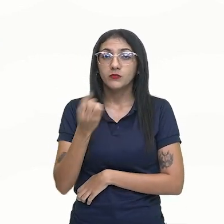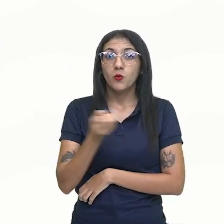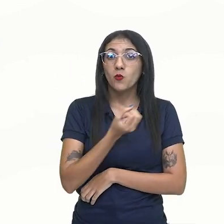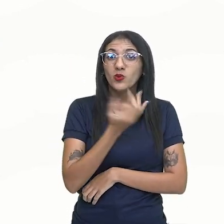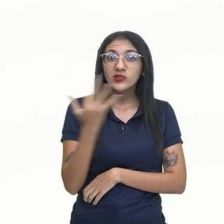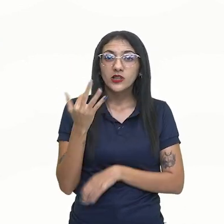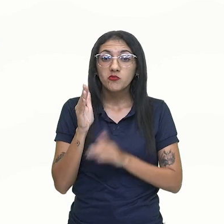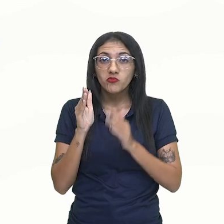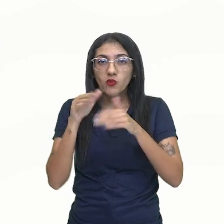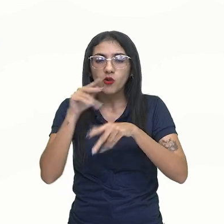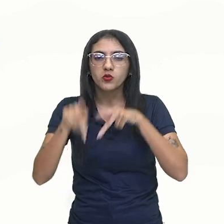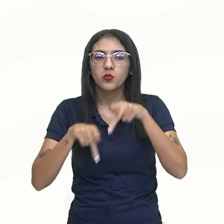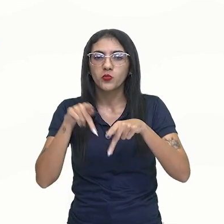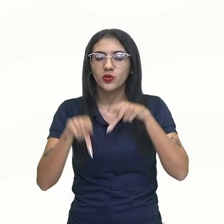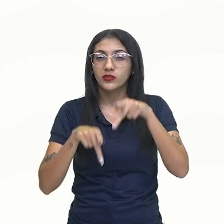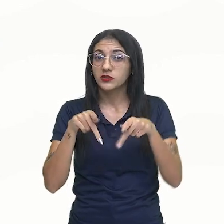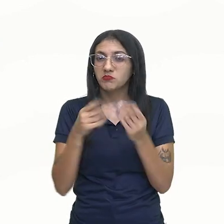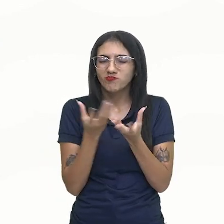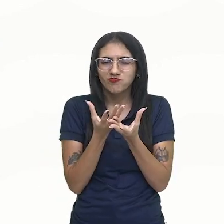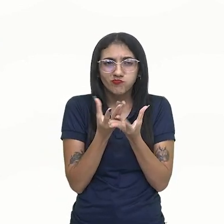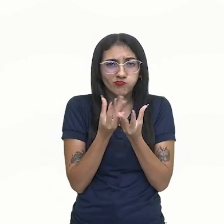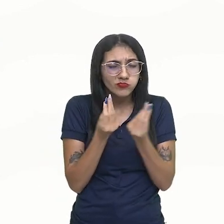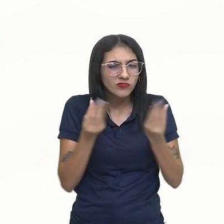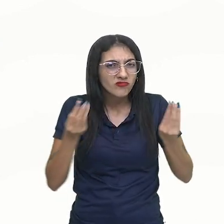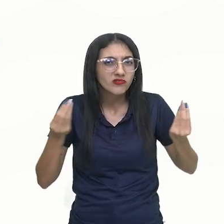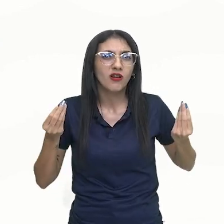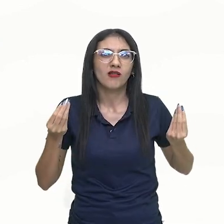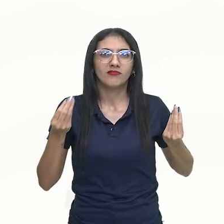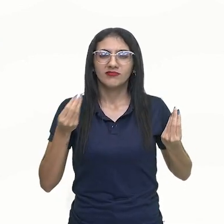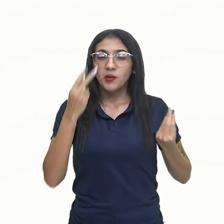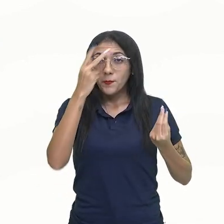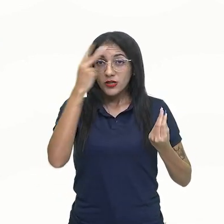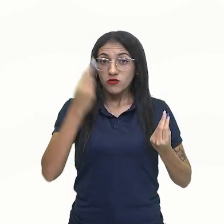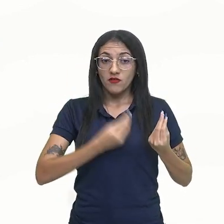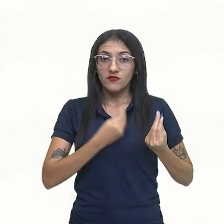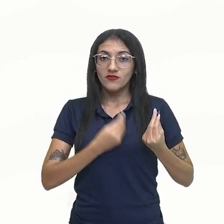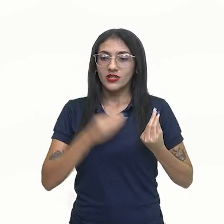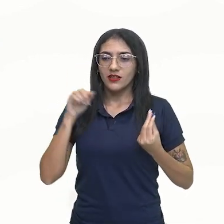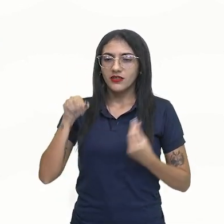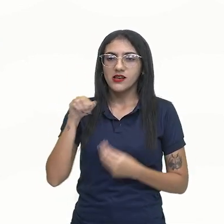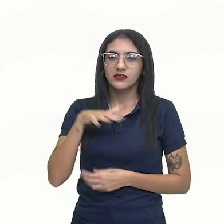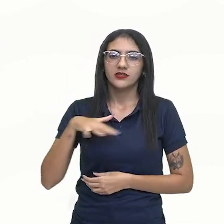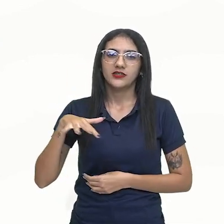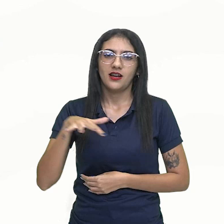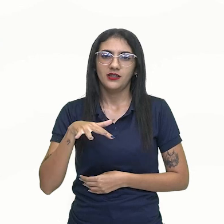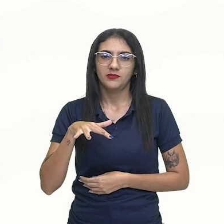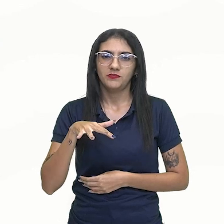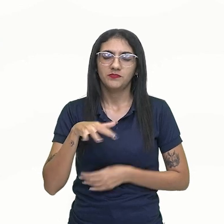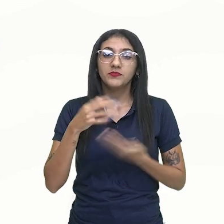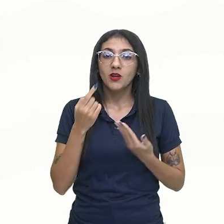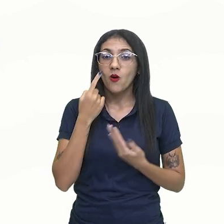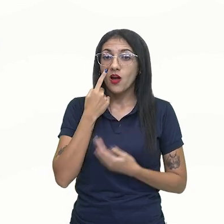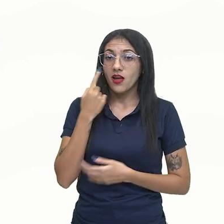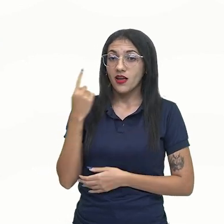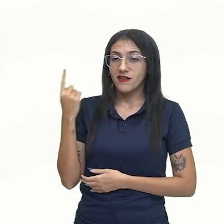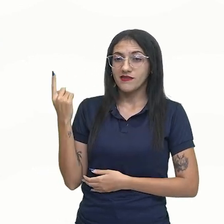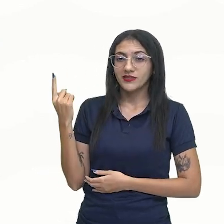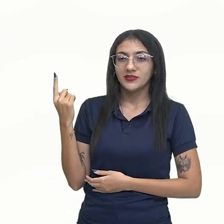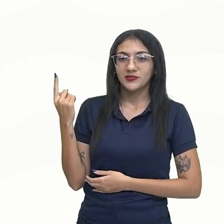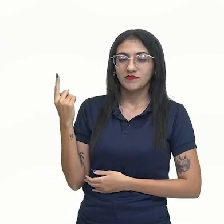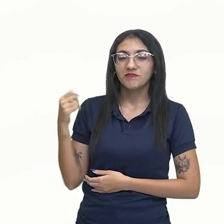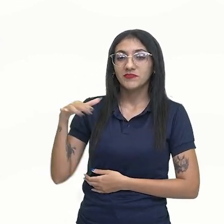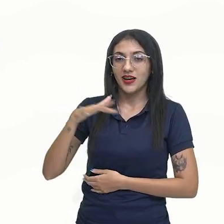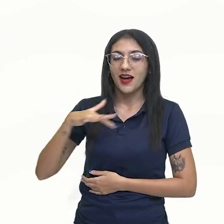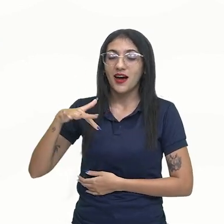demográfica muito alta, é muita gente compartilhando a mesma área, né? Então essa área da Ásia aqui, ó, com uma